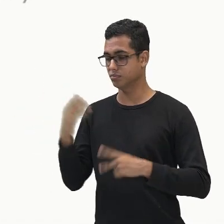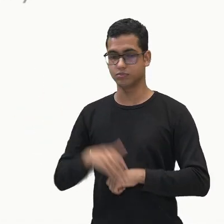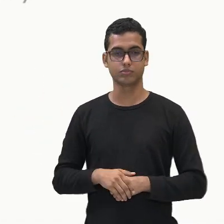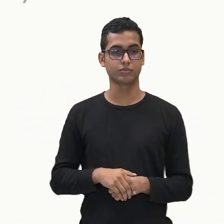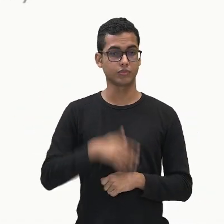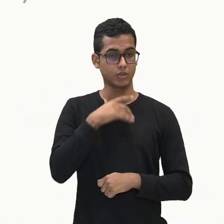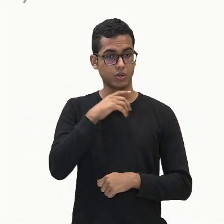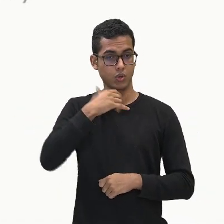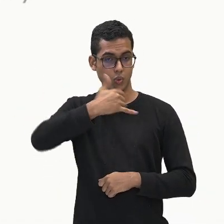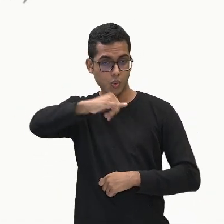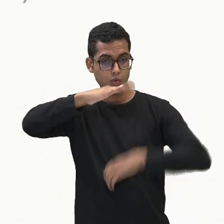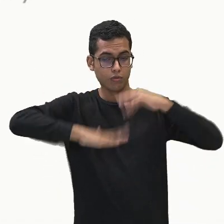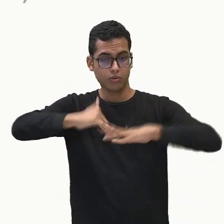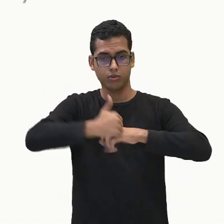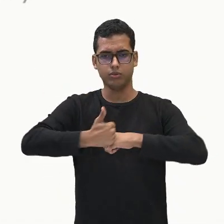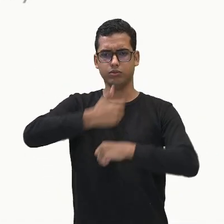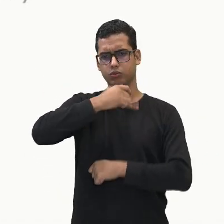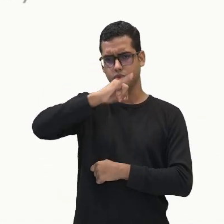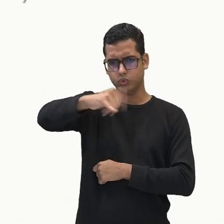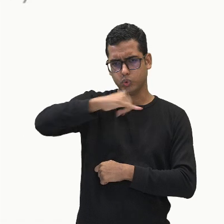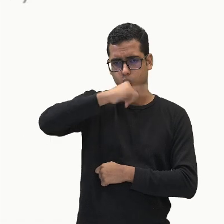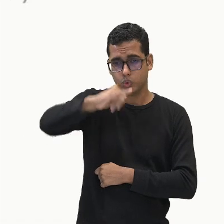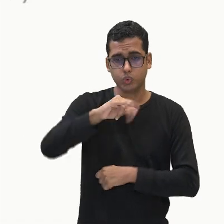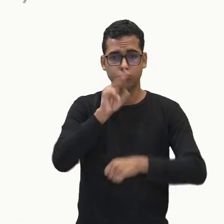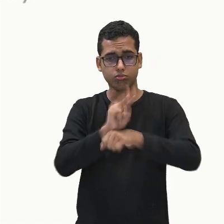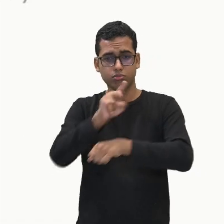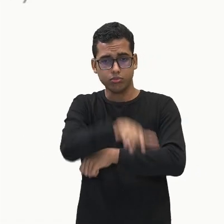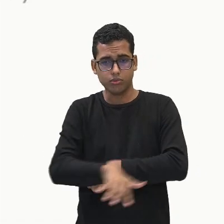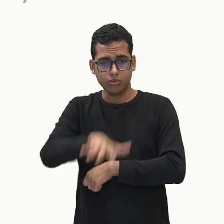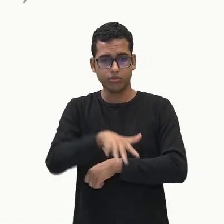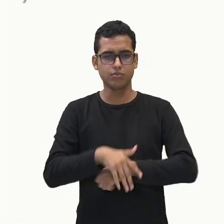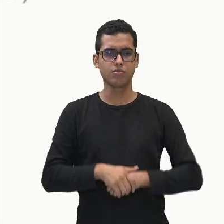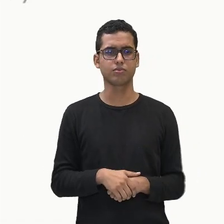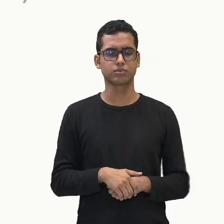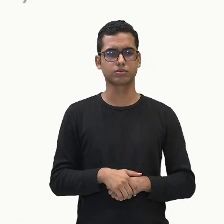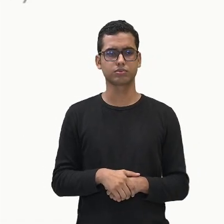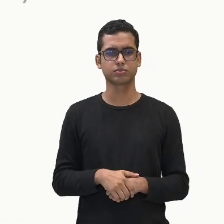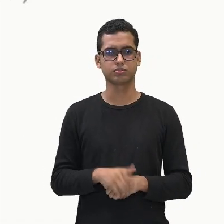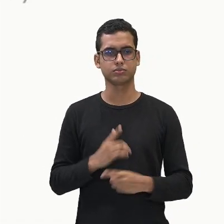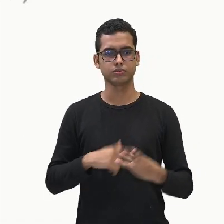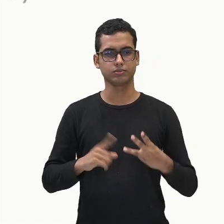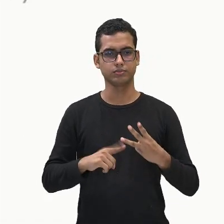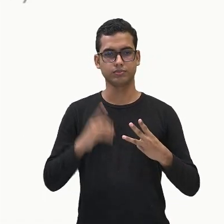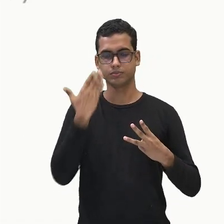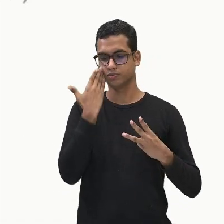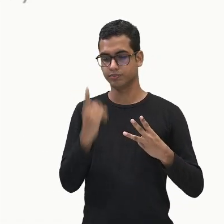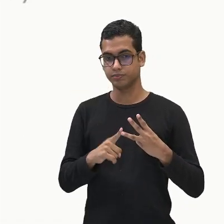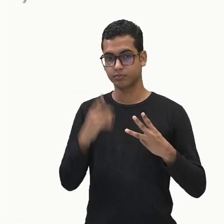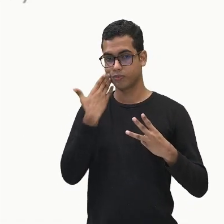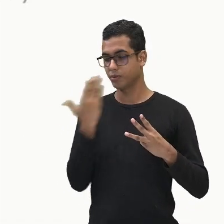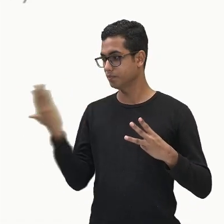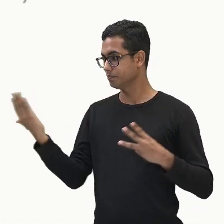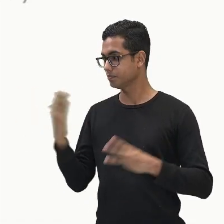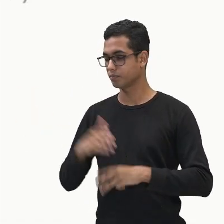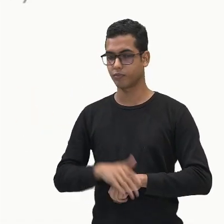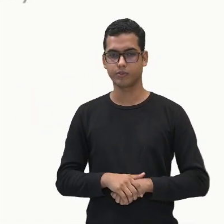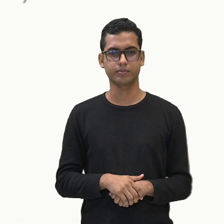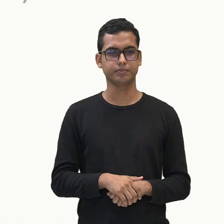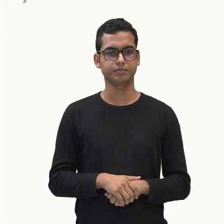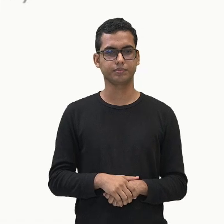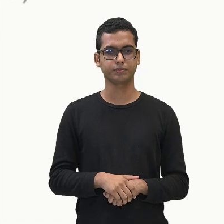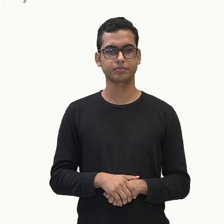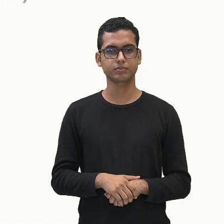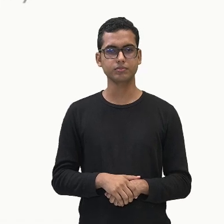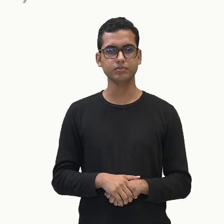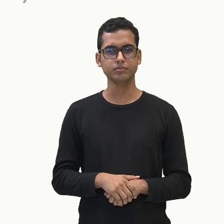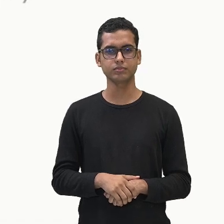parte elétrica da obra. Temos o pintor, que é a pessoa que pinta paredes,